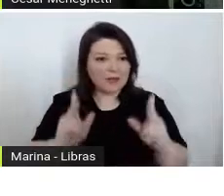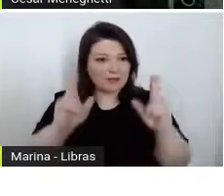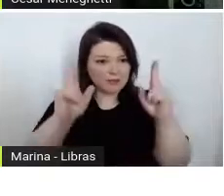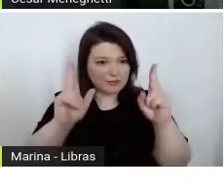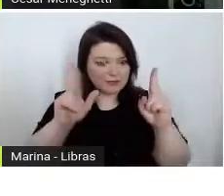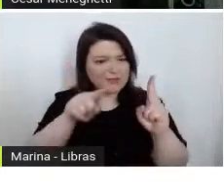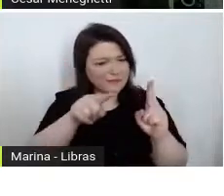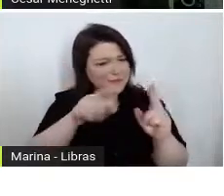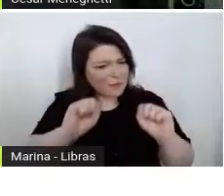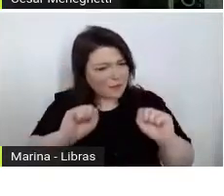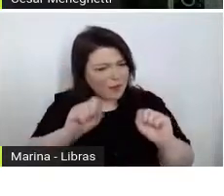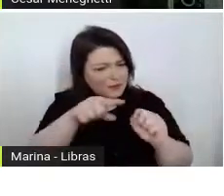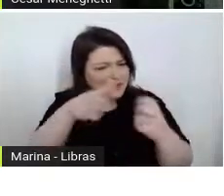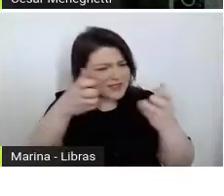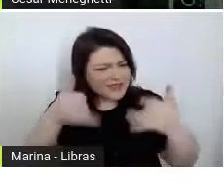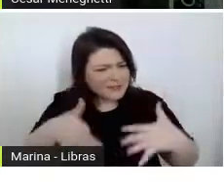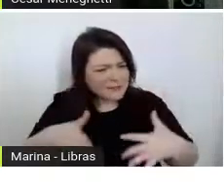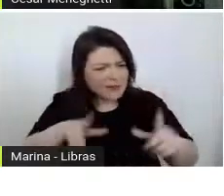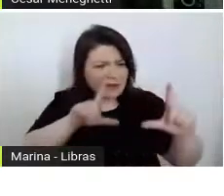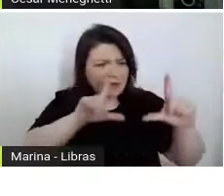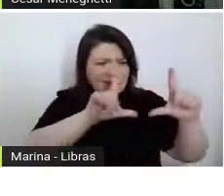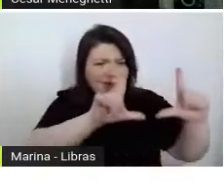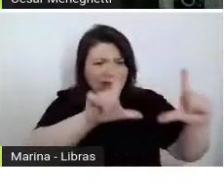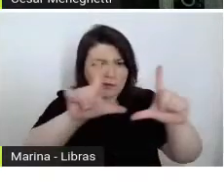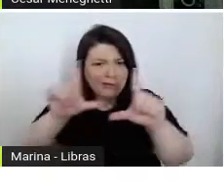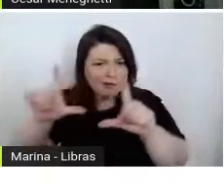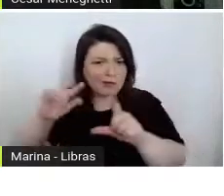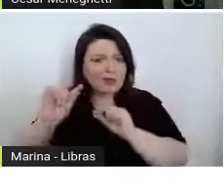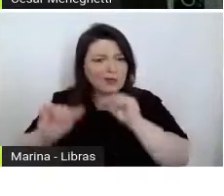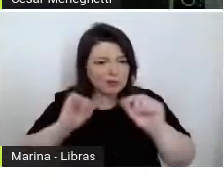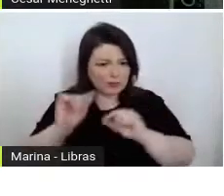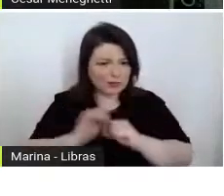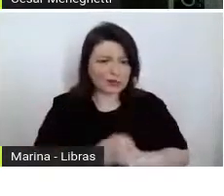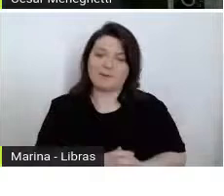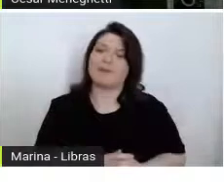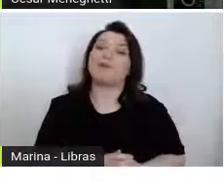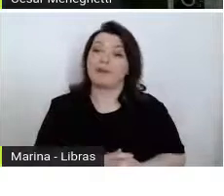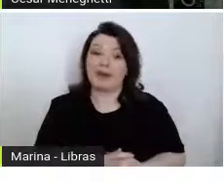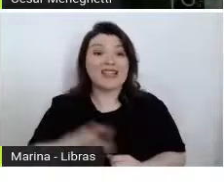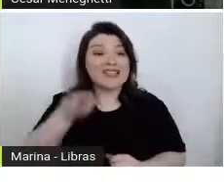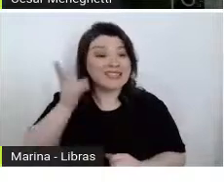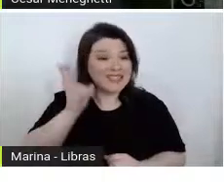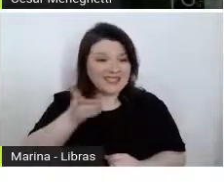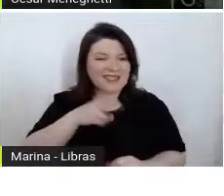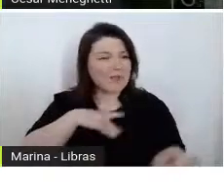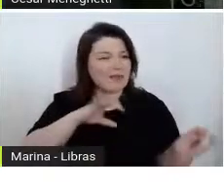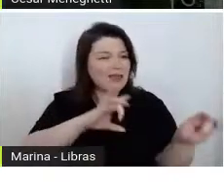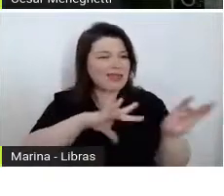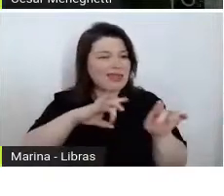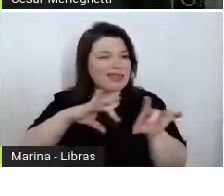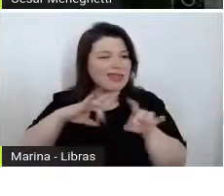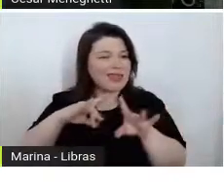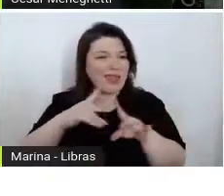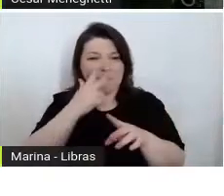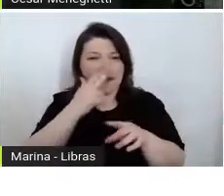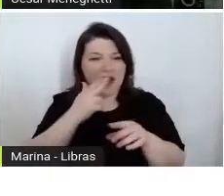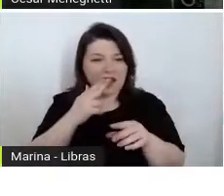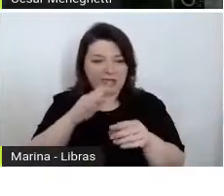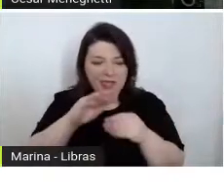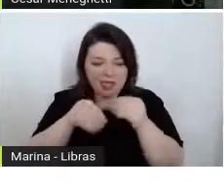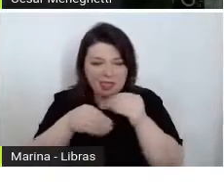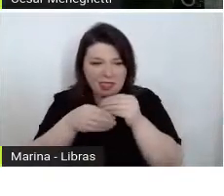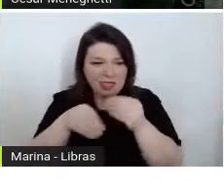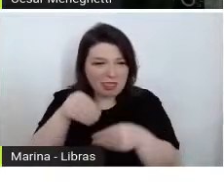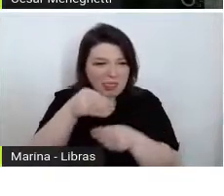essas imagens, César, de novo? Que eu acho... Então, sempre usando essa técnica milenar da gambiarra, eu